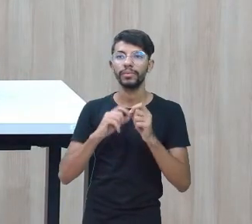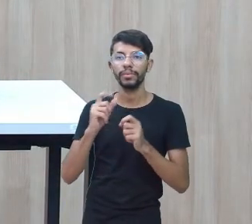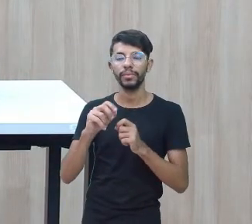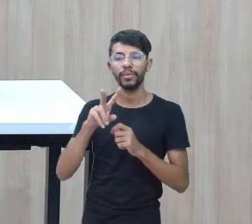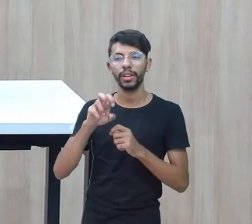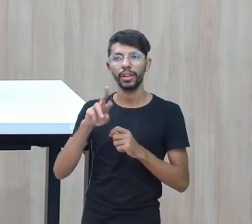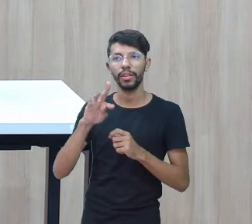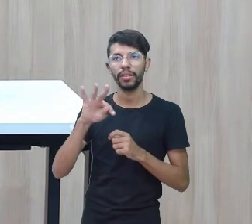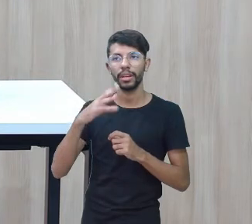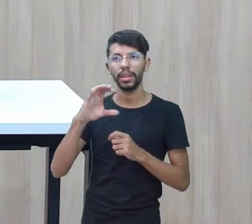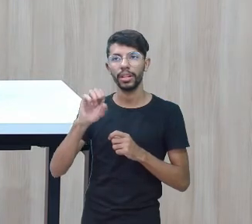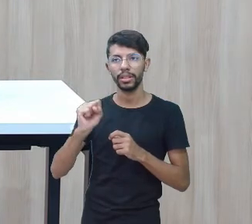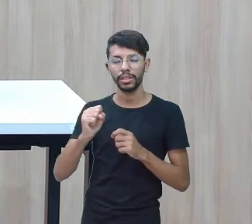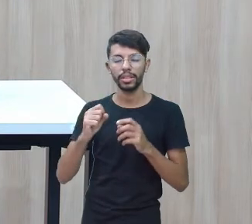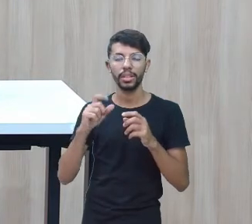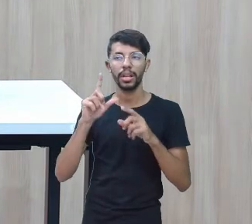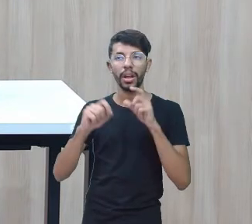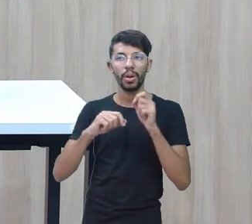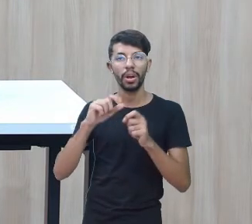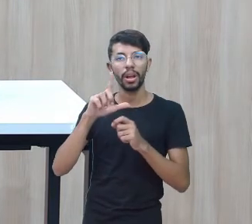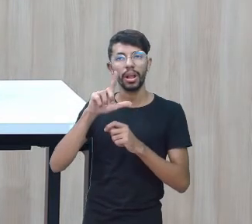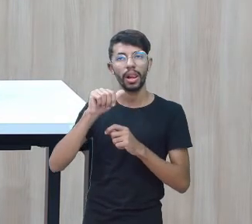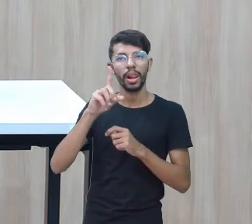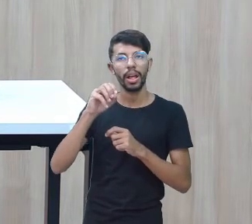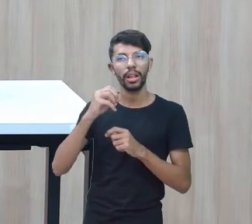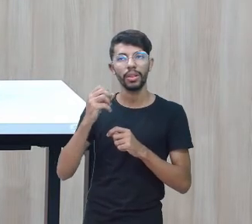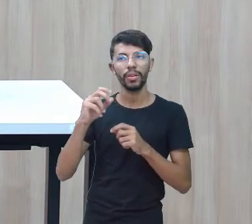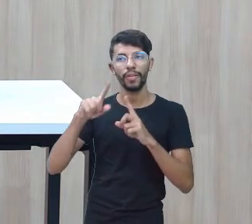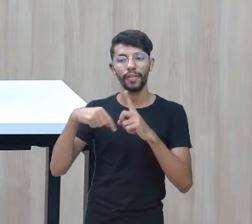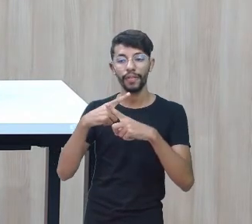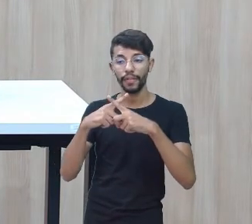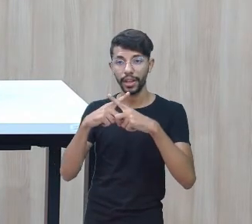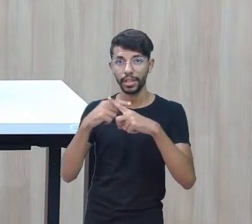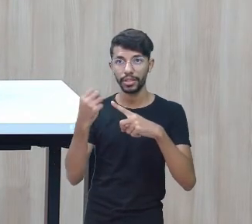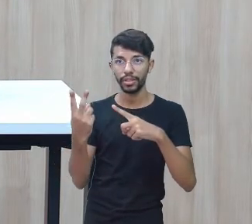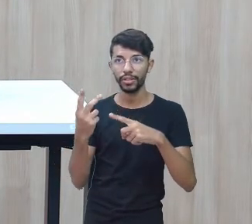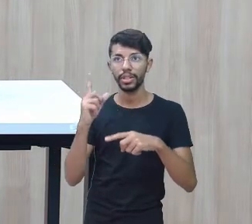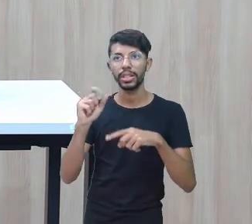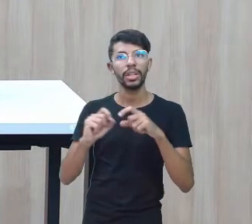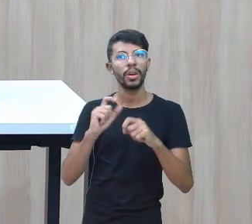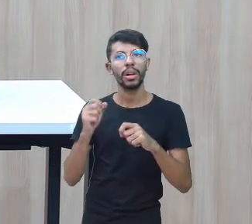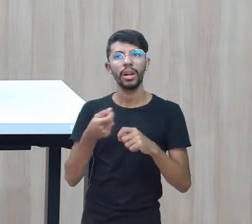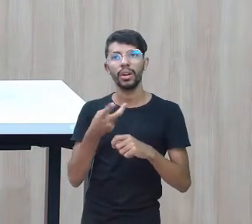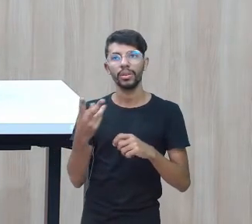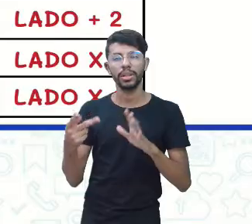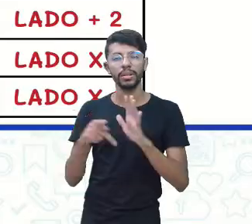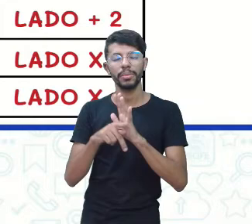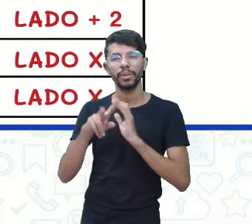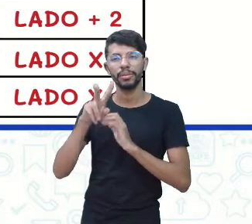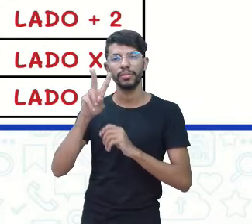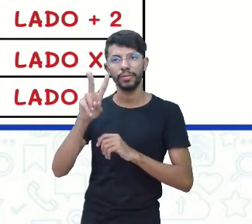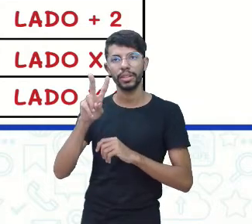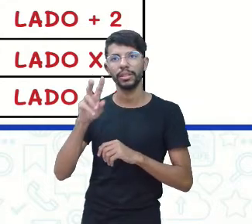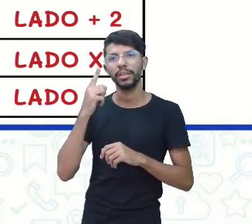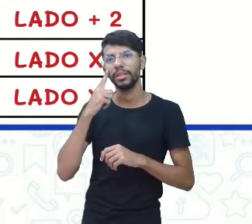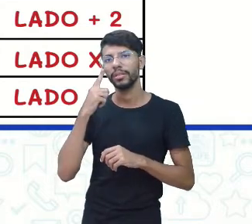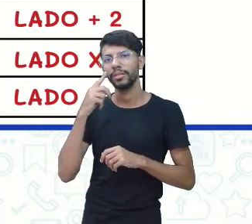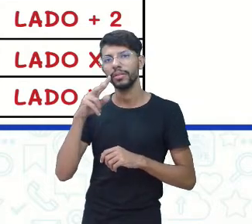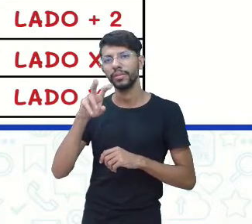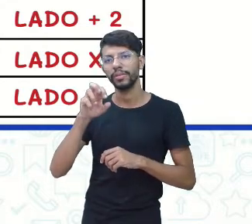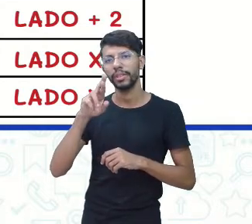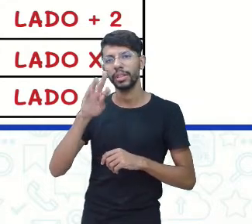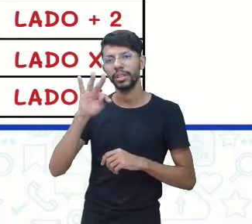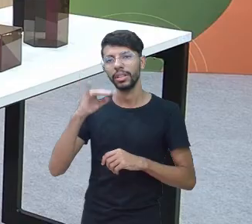o lado vezes 2, perdão, é que vai ser a quantidade de vértices. Então, aqui a gente tem, ó, 3 lados,